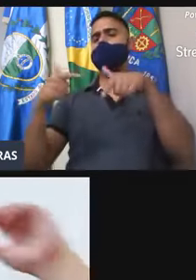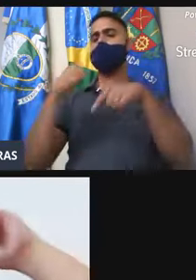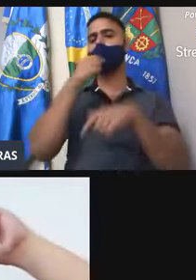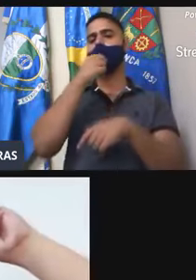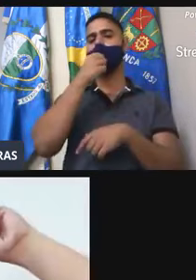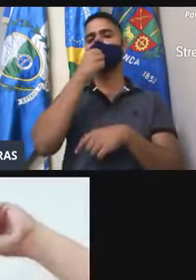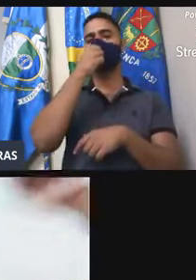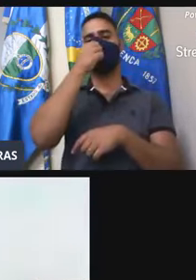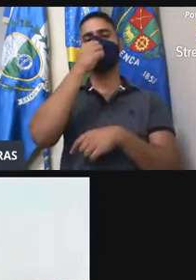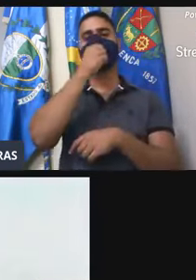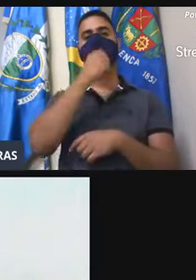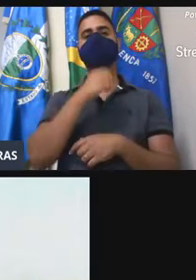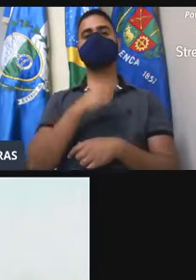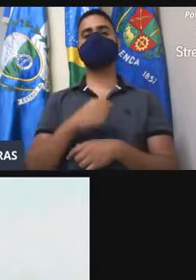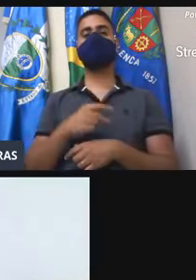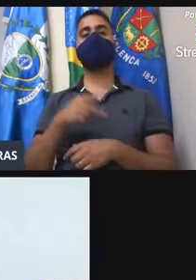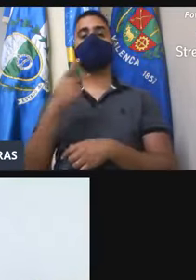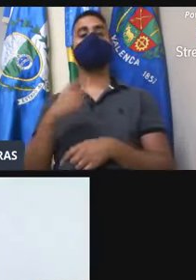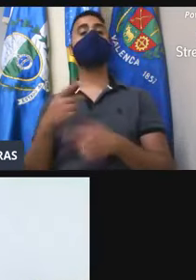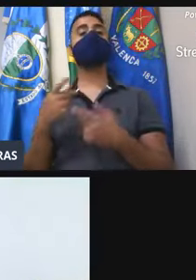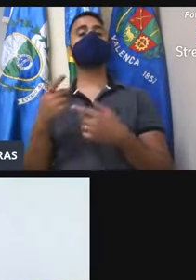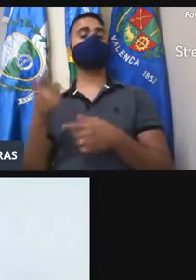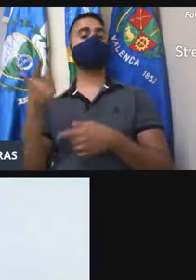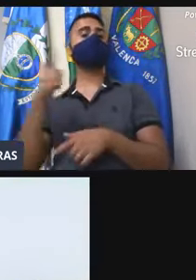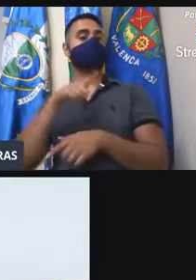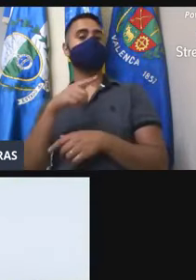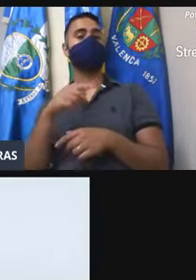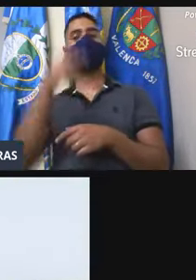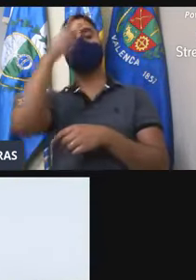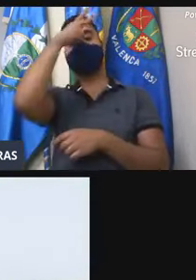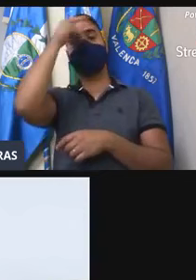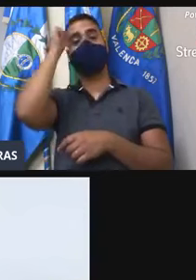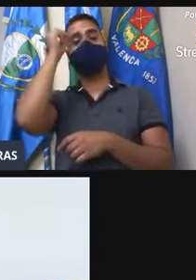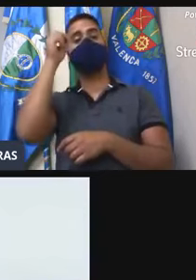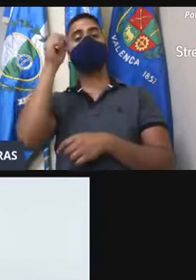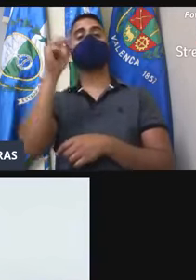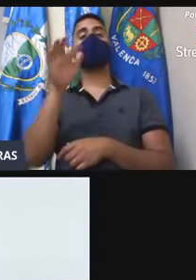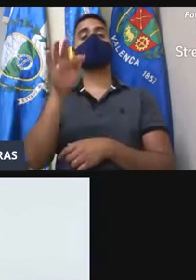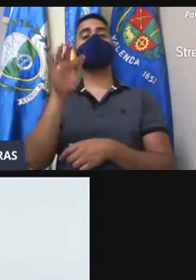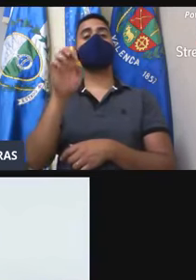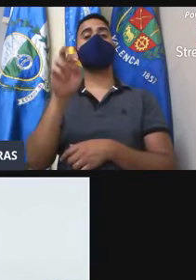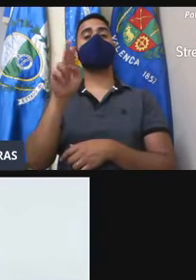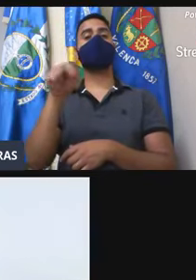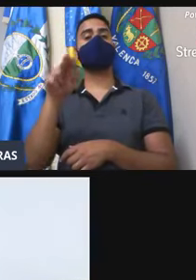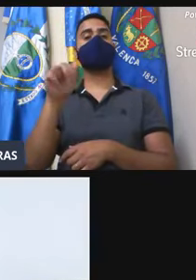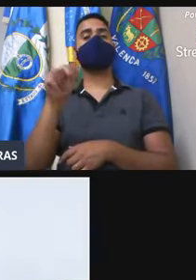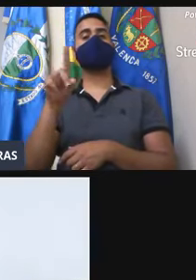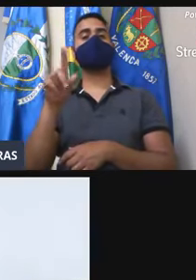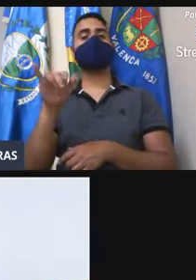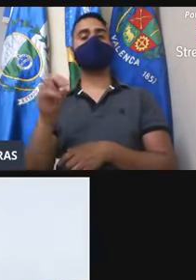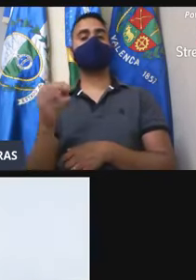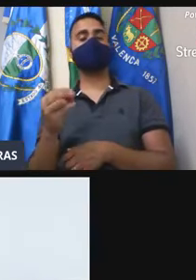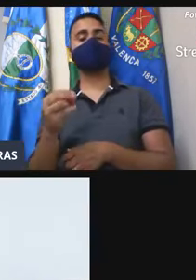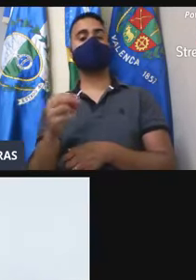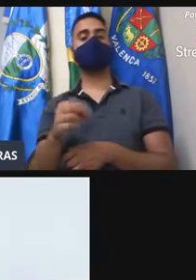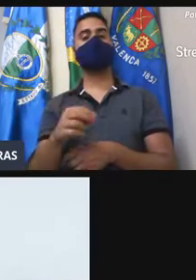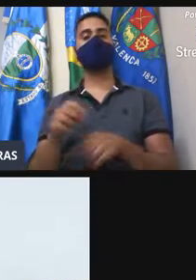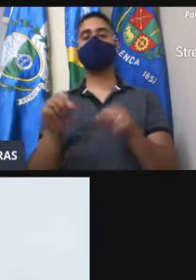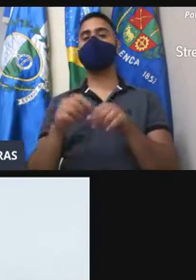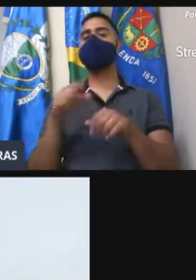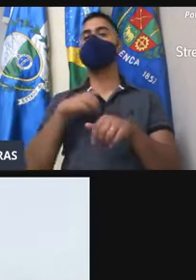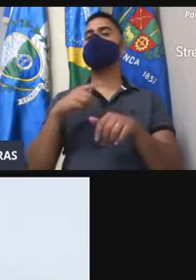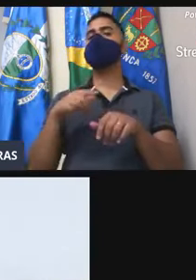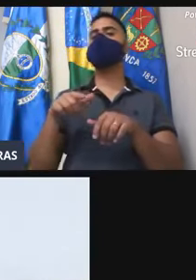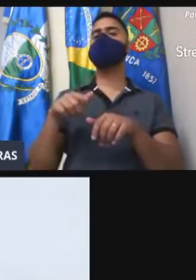aí, volto com o prefeito Fernandinho Graça e insisto para que a gente possa aí entrar com o